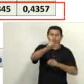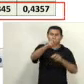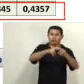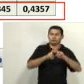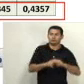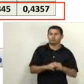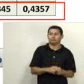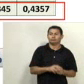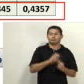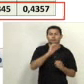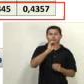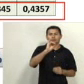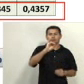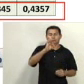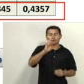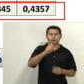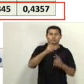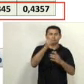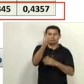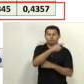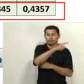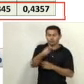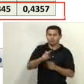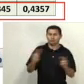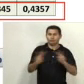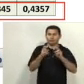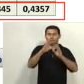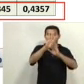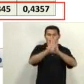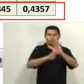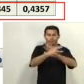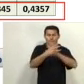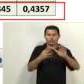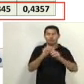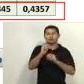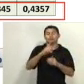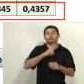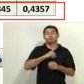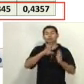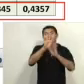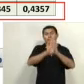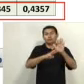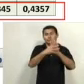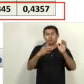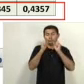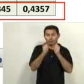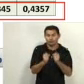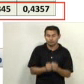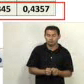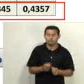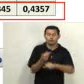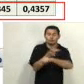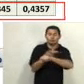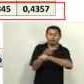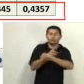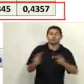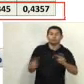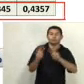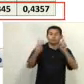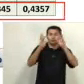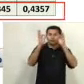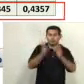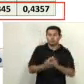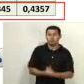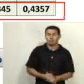Portanto, a interseção, o cruzamento entre esses dois valores da minha tabela, né? Quem tiver com a sua tabela aí pode buscar esses valores,